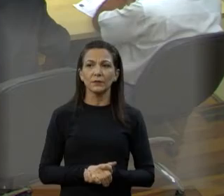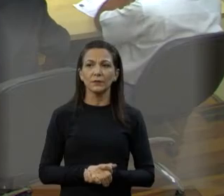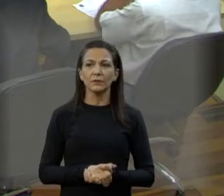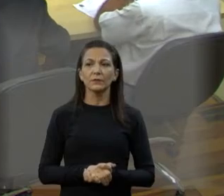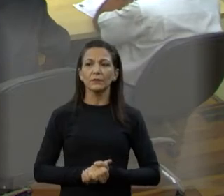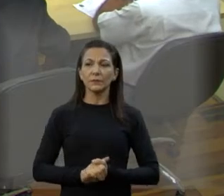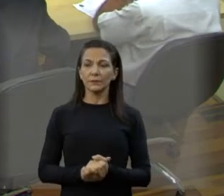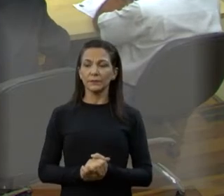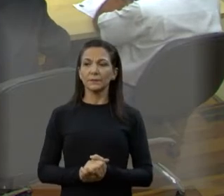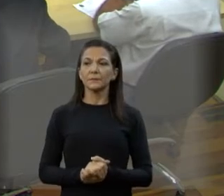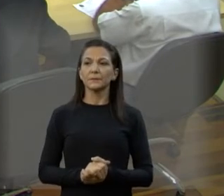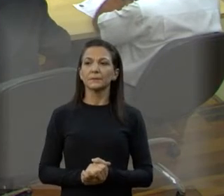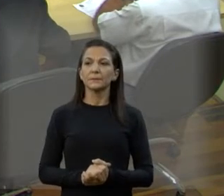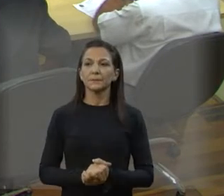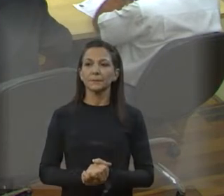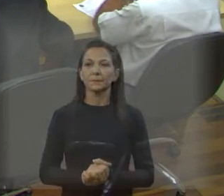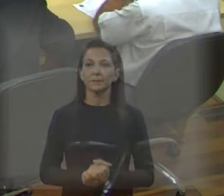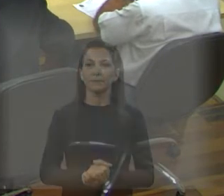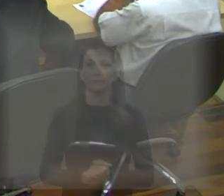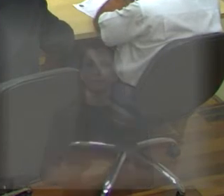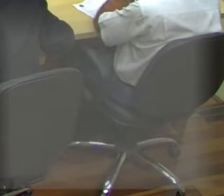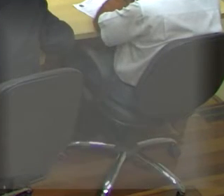E aí